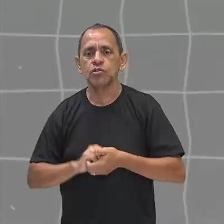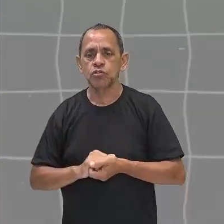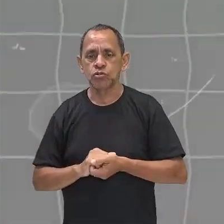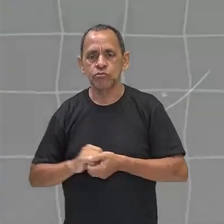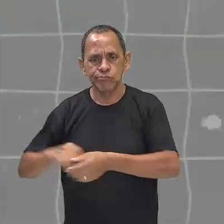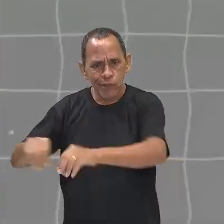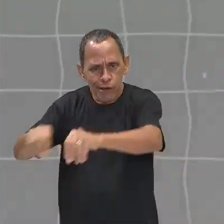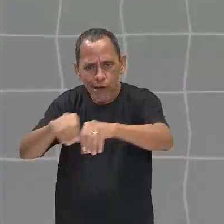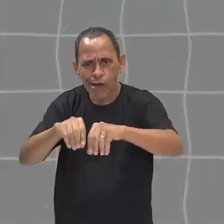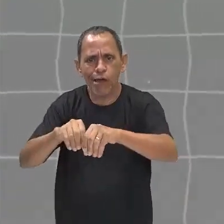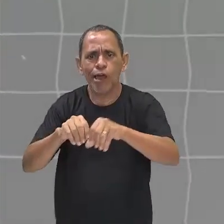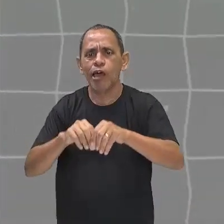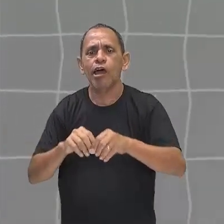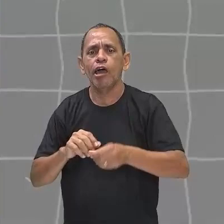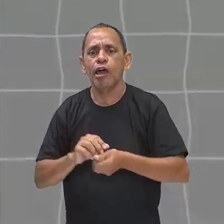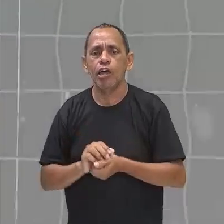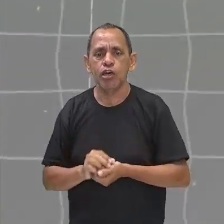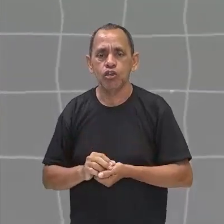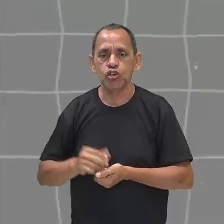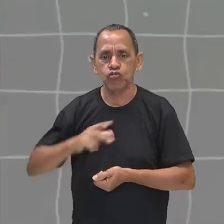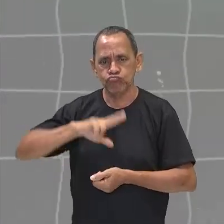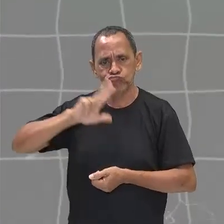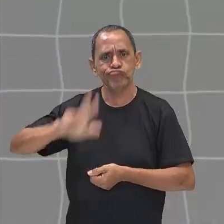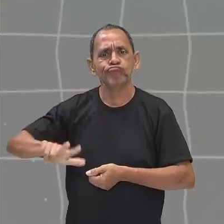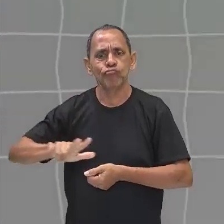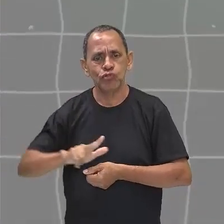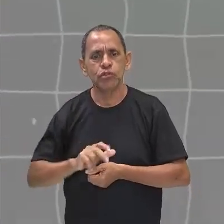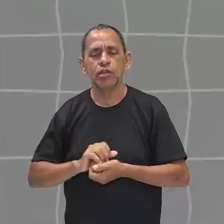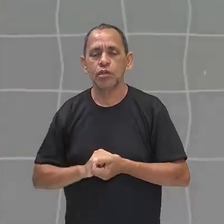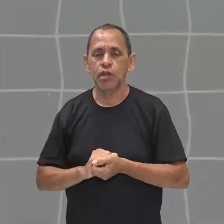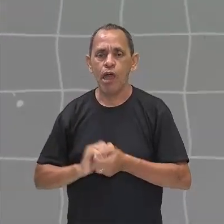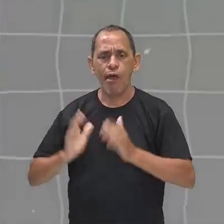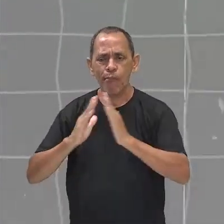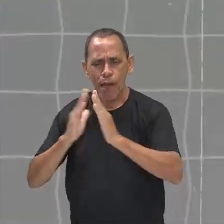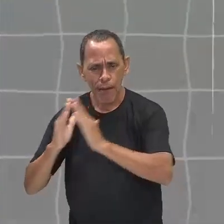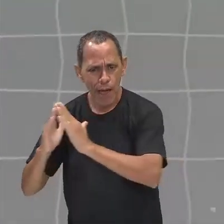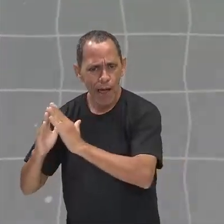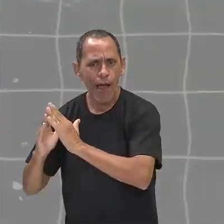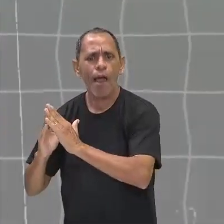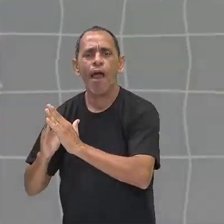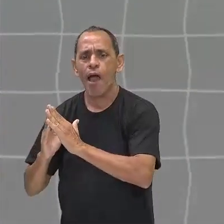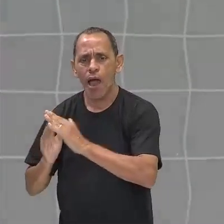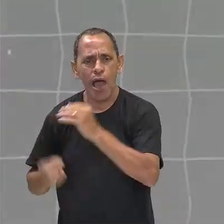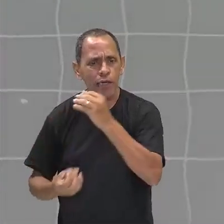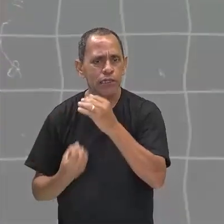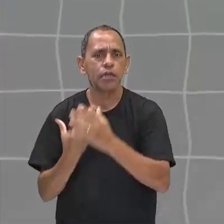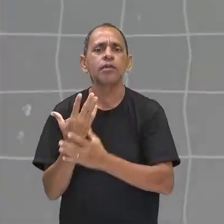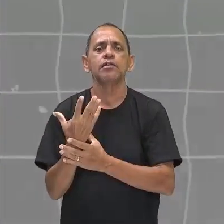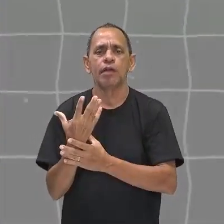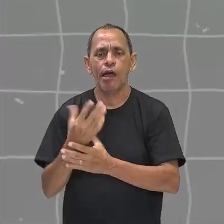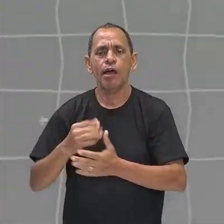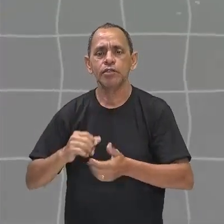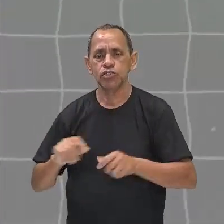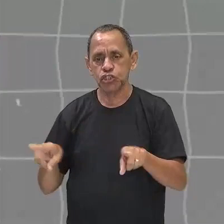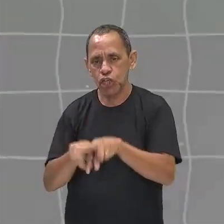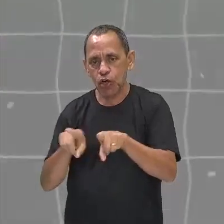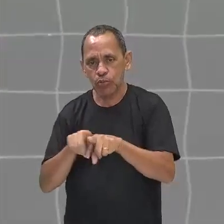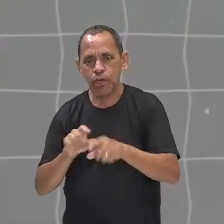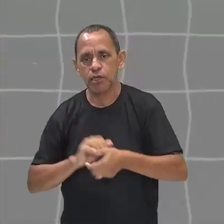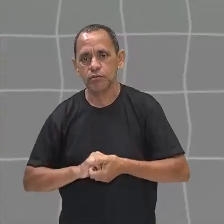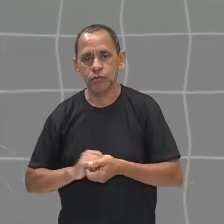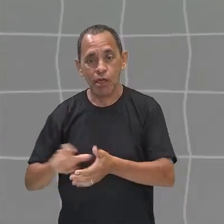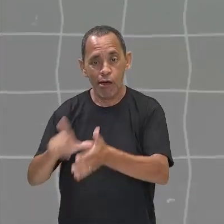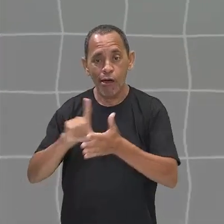português, vilas surgem, cidades surgem, e a região onde hoje é o atual estado do Amazonas, a priori,